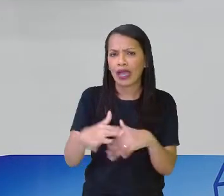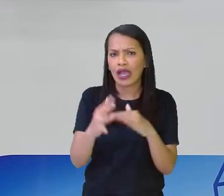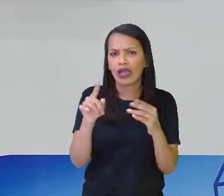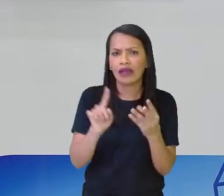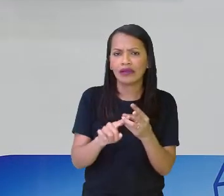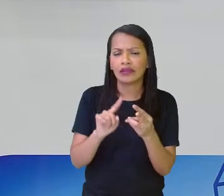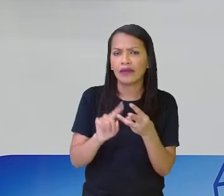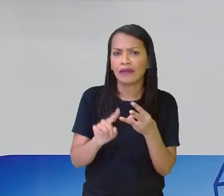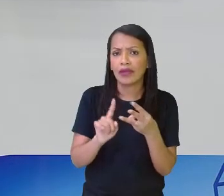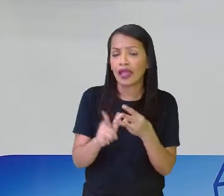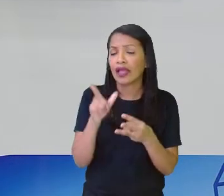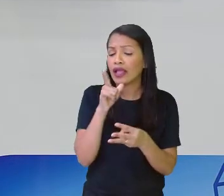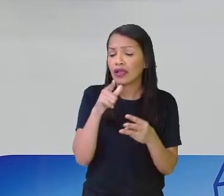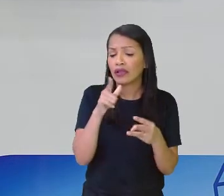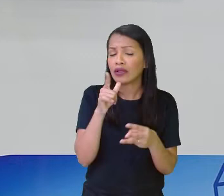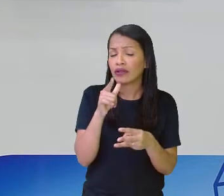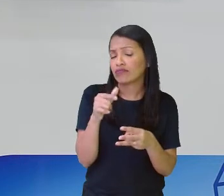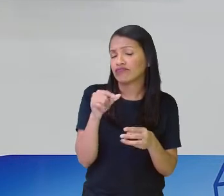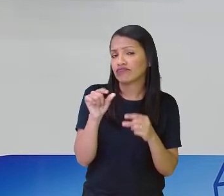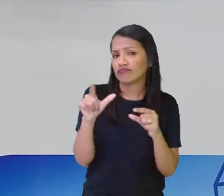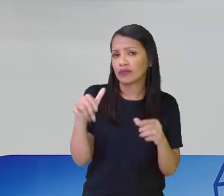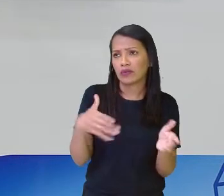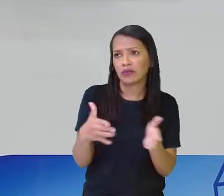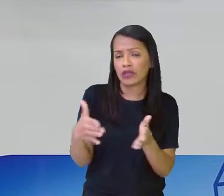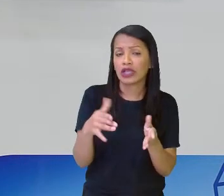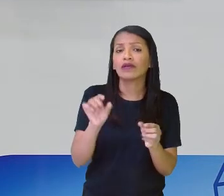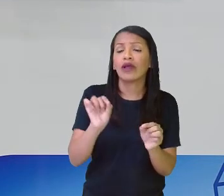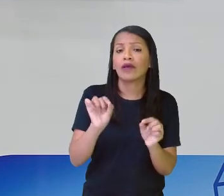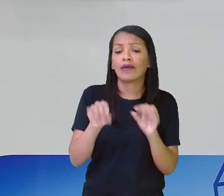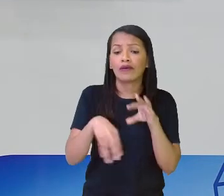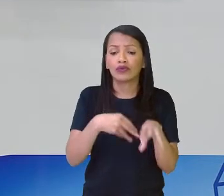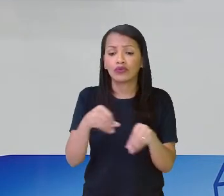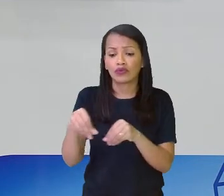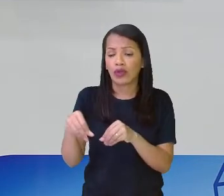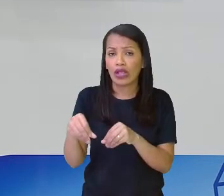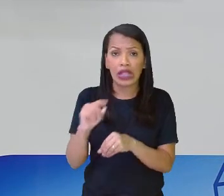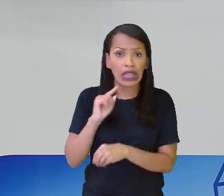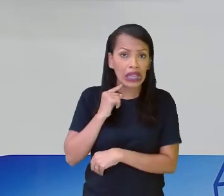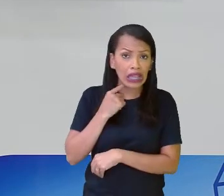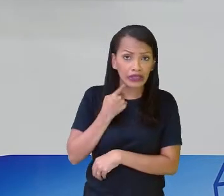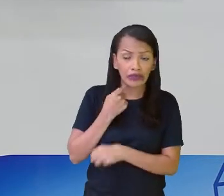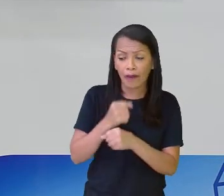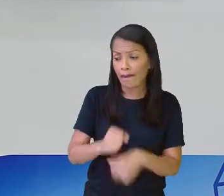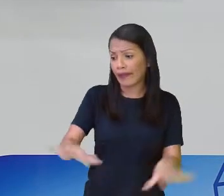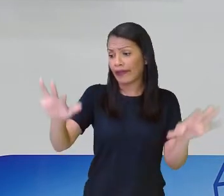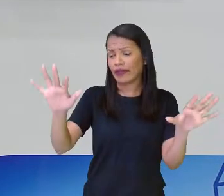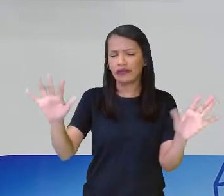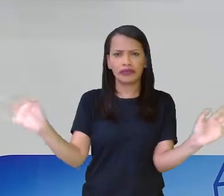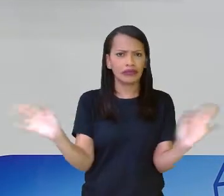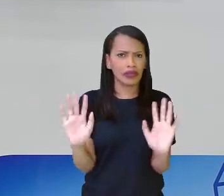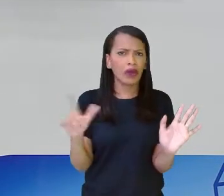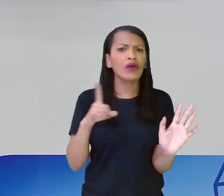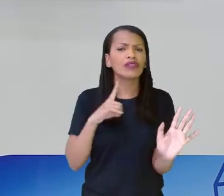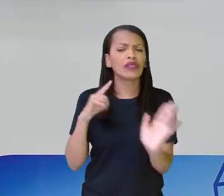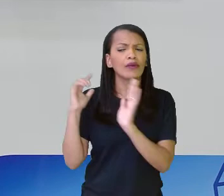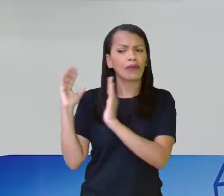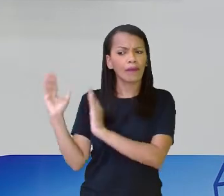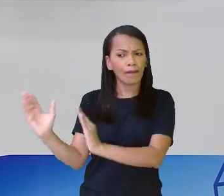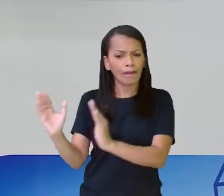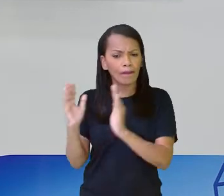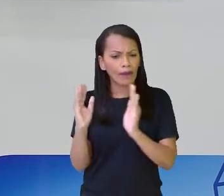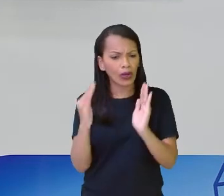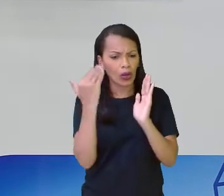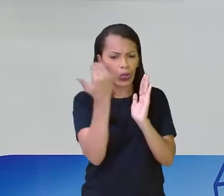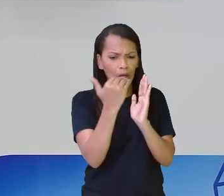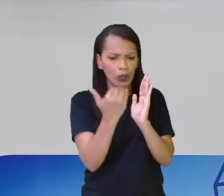um mal terrível ao meio ambiente. Na realidade, nenhum lixo deve ser descartado de forma, assim, aleatória. Tem todo um processo, né? E